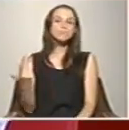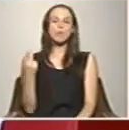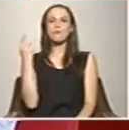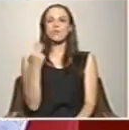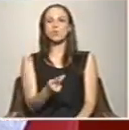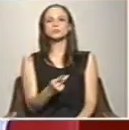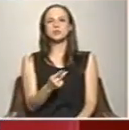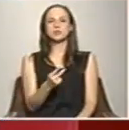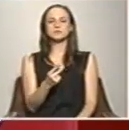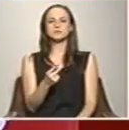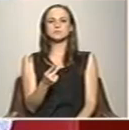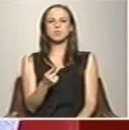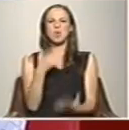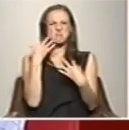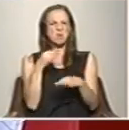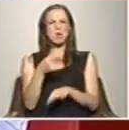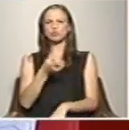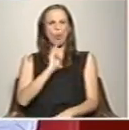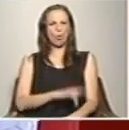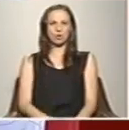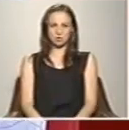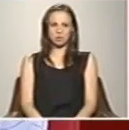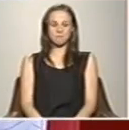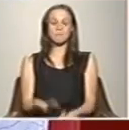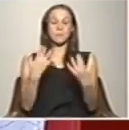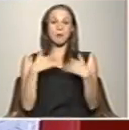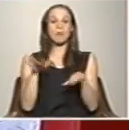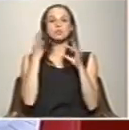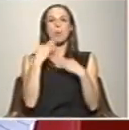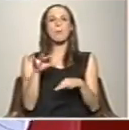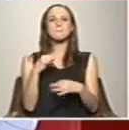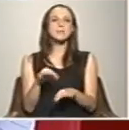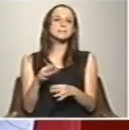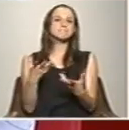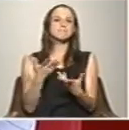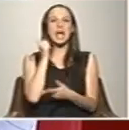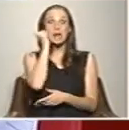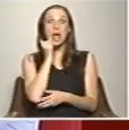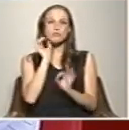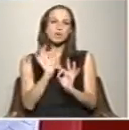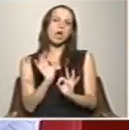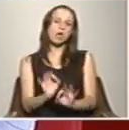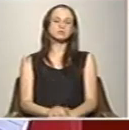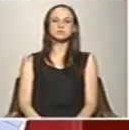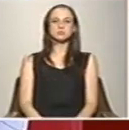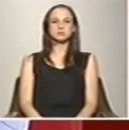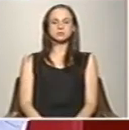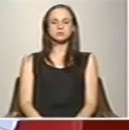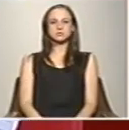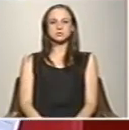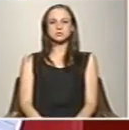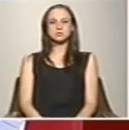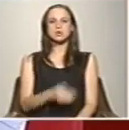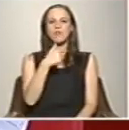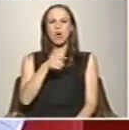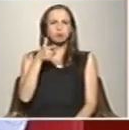violência atípica, mas geralmente muito grave, que vai à facada, que vai